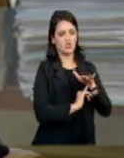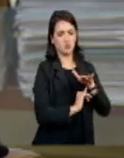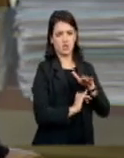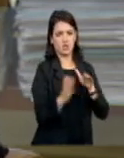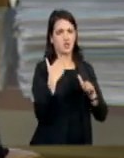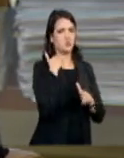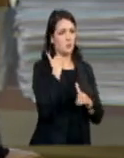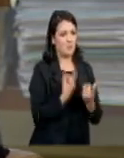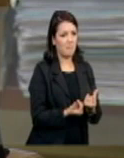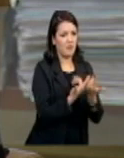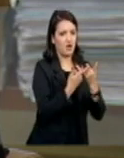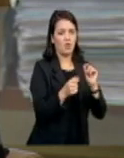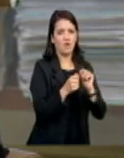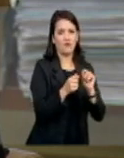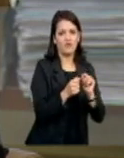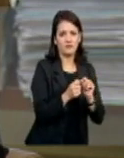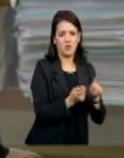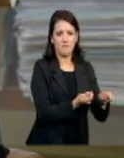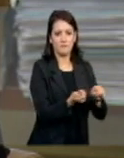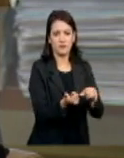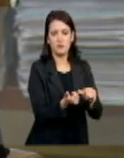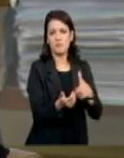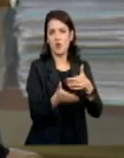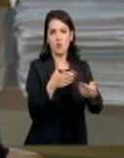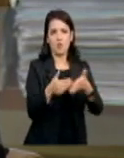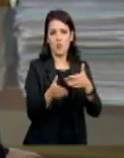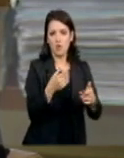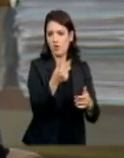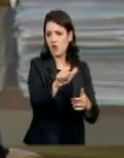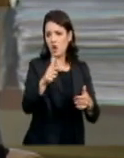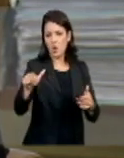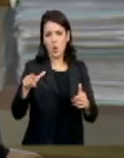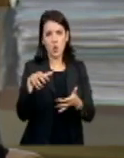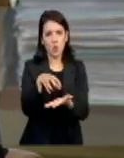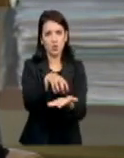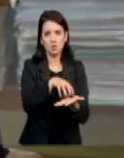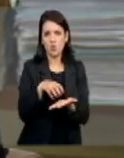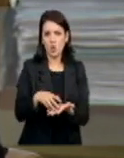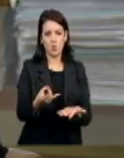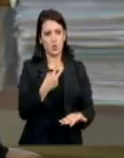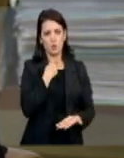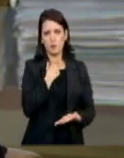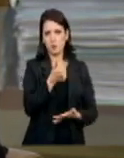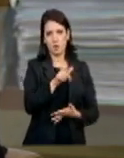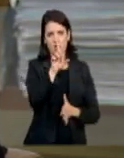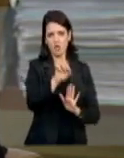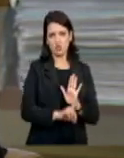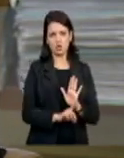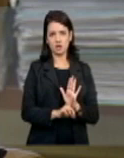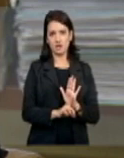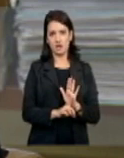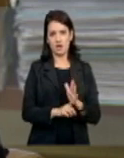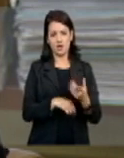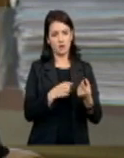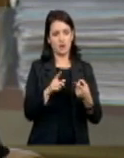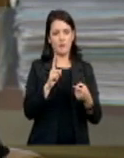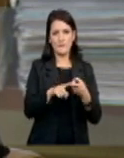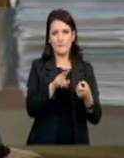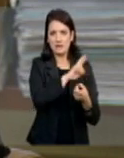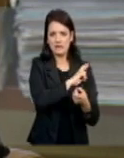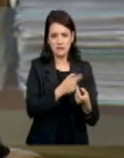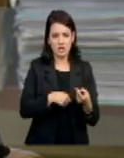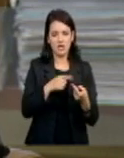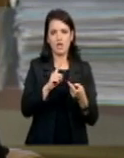seja administração tributária seja o ministério público seja ainda a polícia judiciária ou ao tribunal